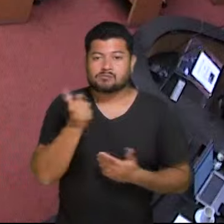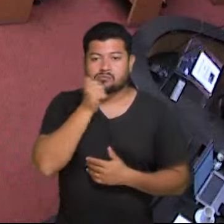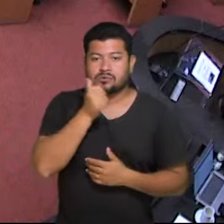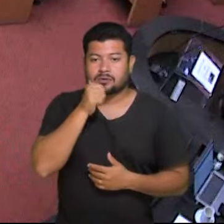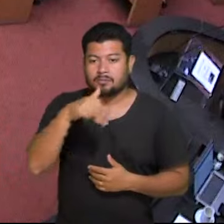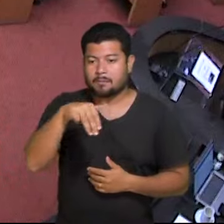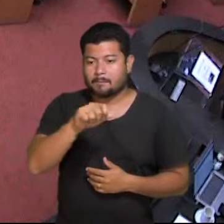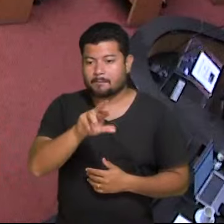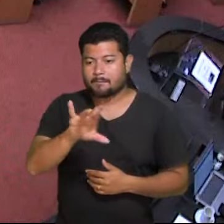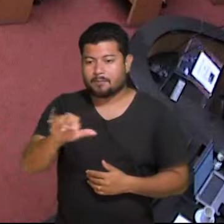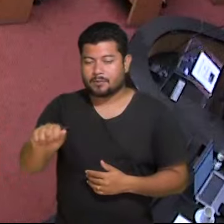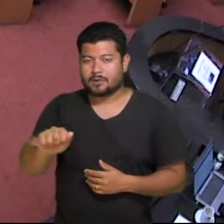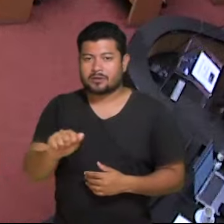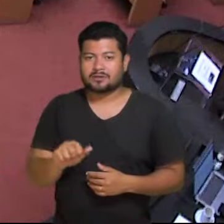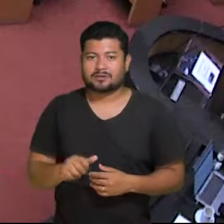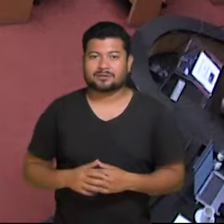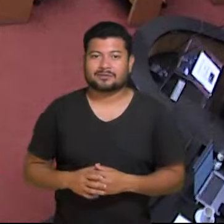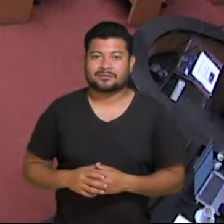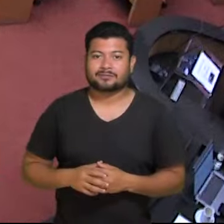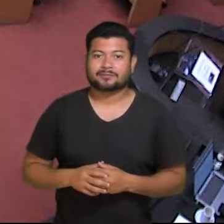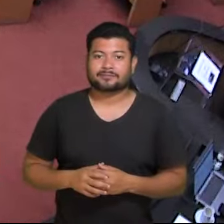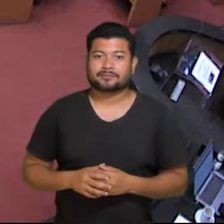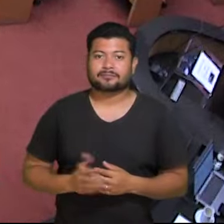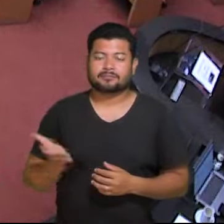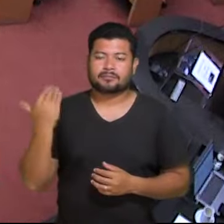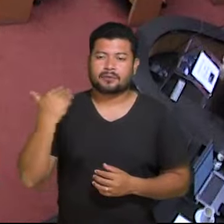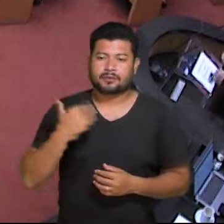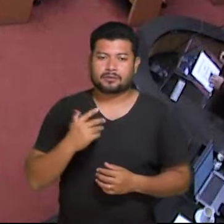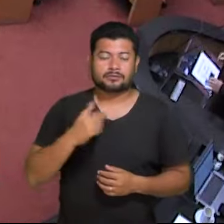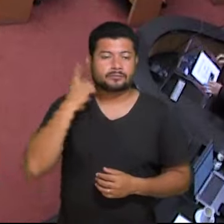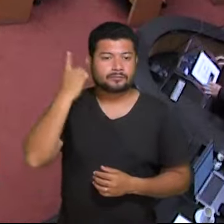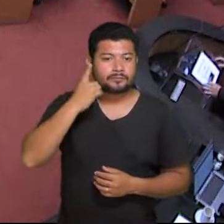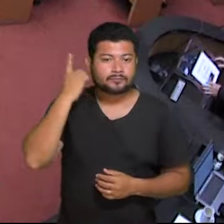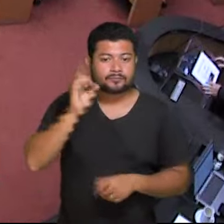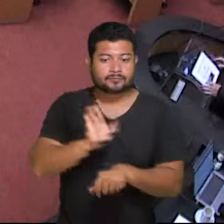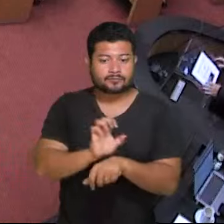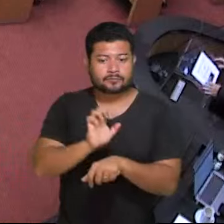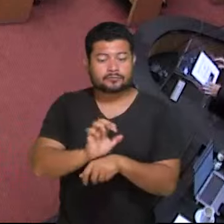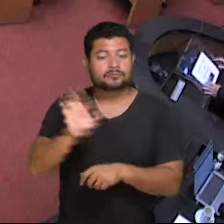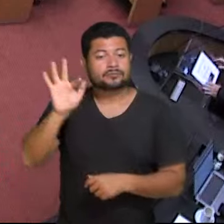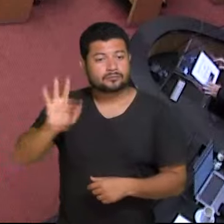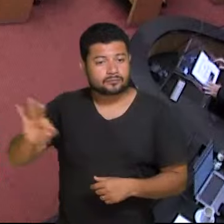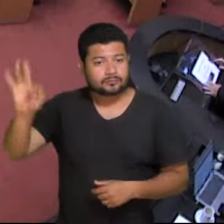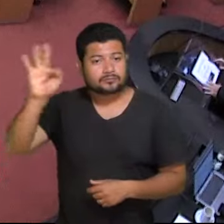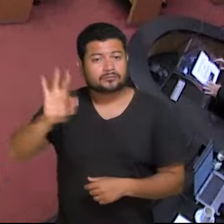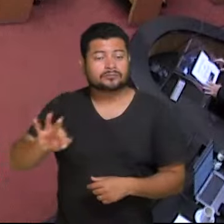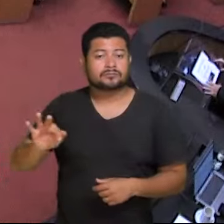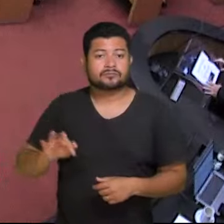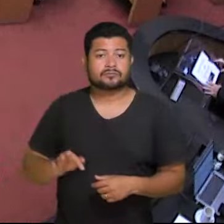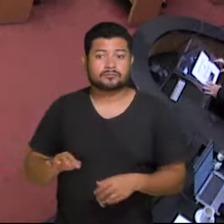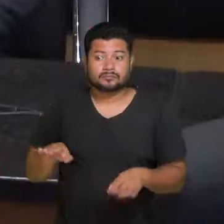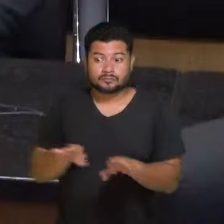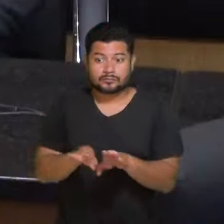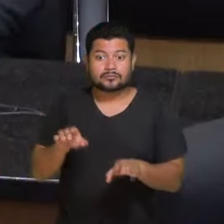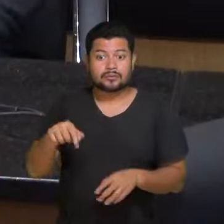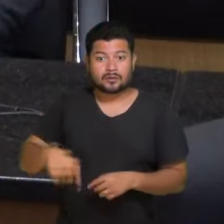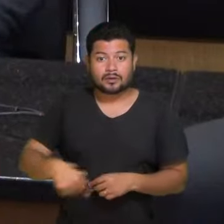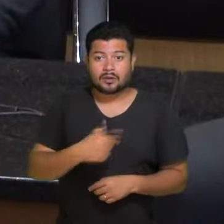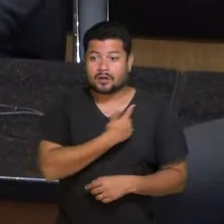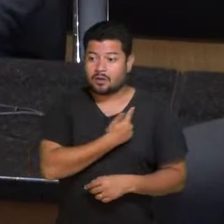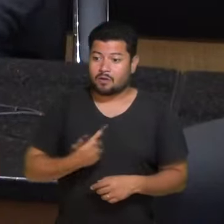Cida Borghetti, que foi deputada estadual, federal e também governadora do Estado do